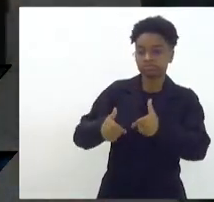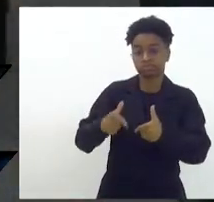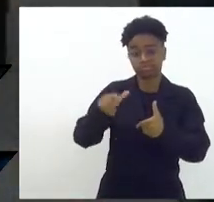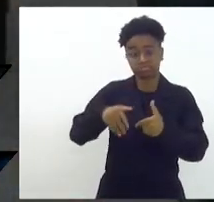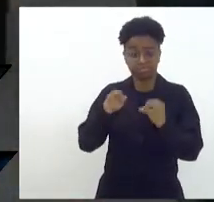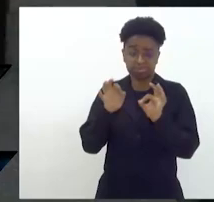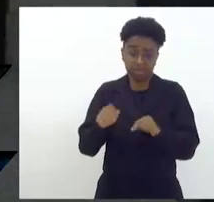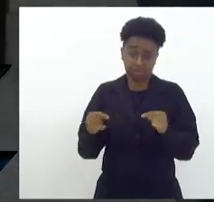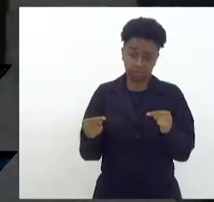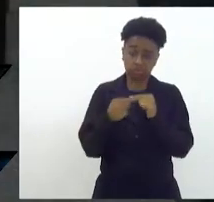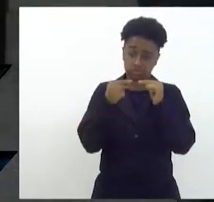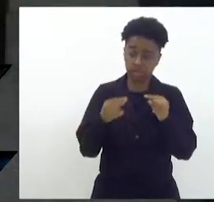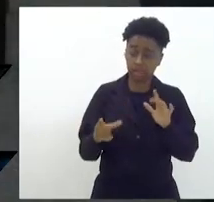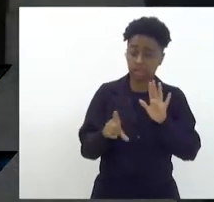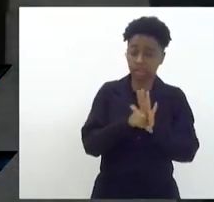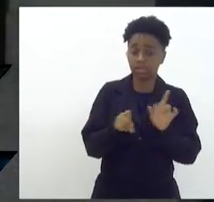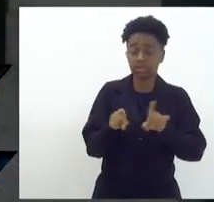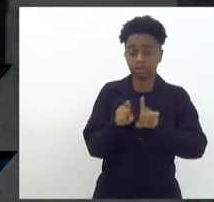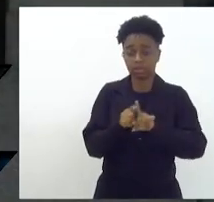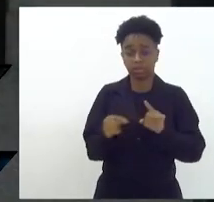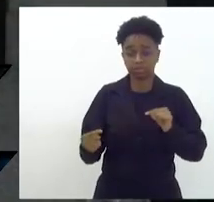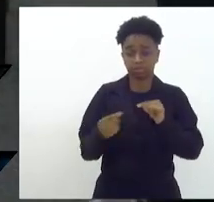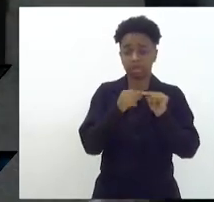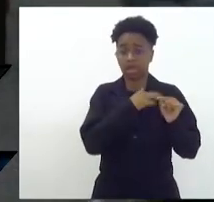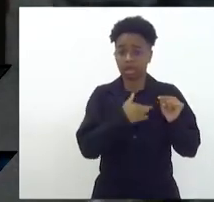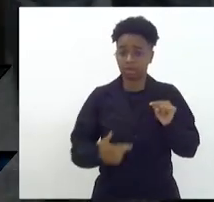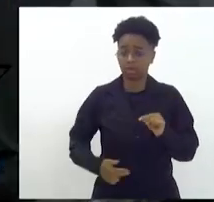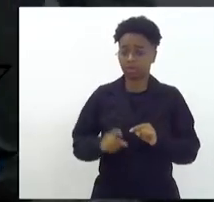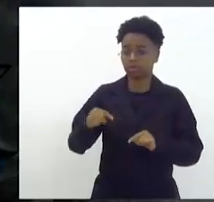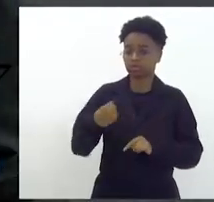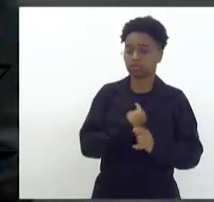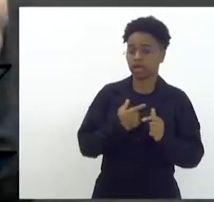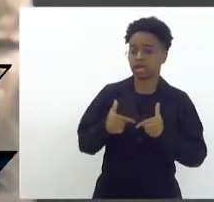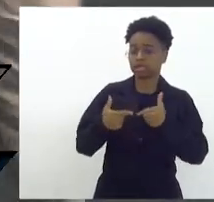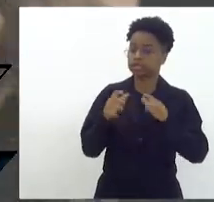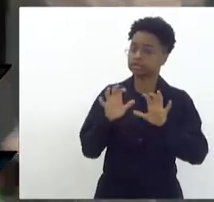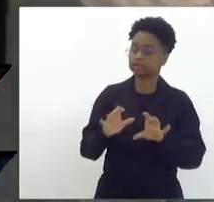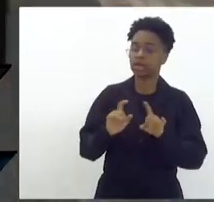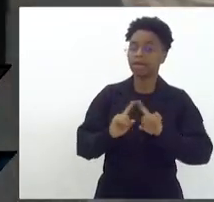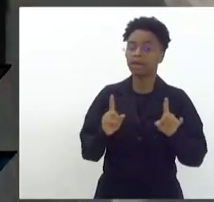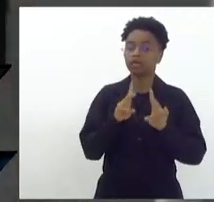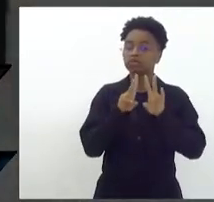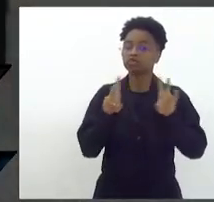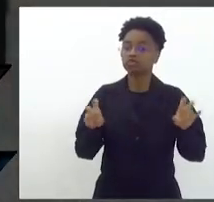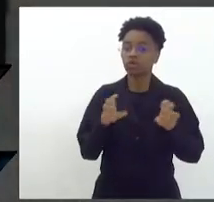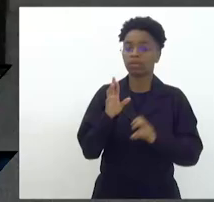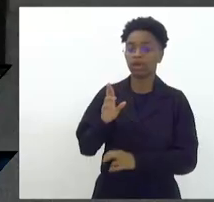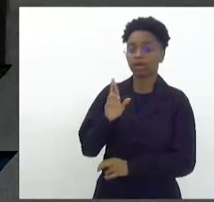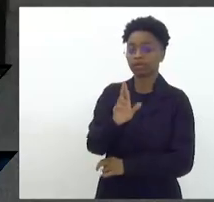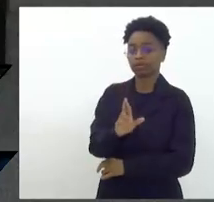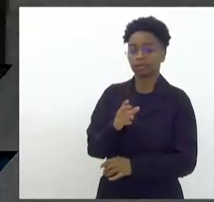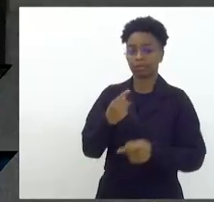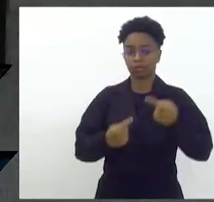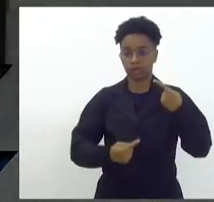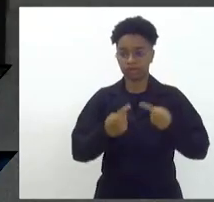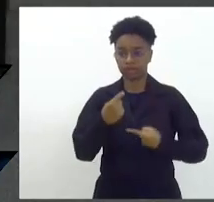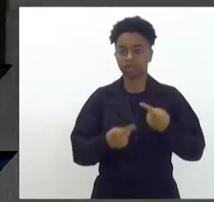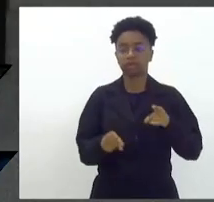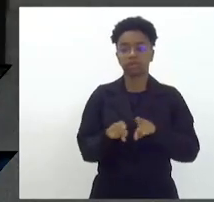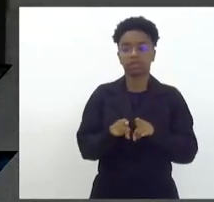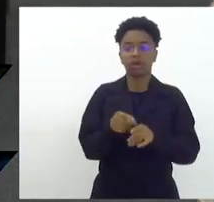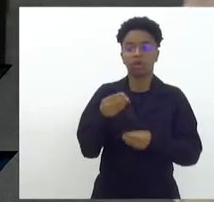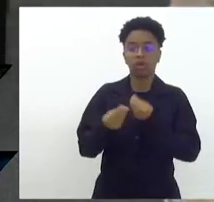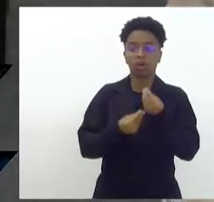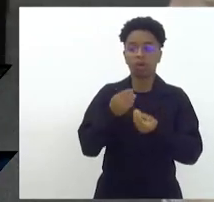algo legítimo legal e Republicano no escopo democrático é sobre uma questão de representatividade política e de